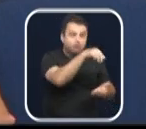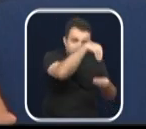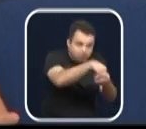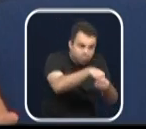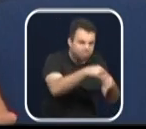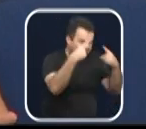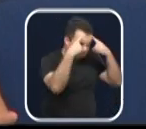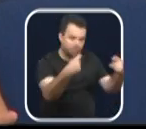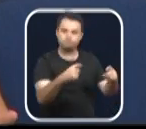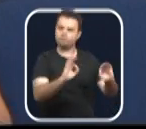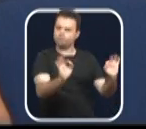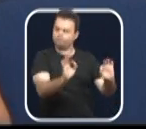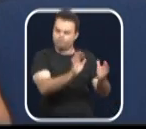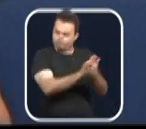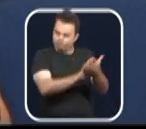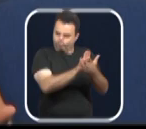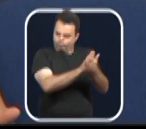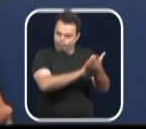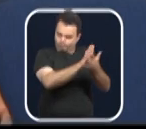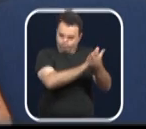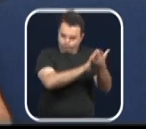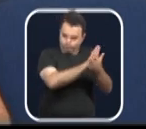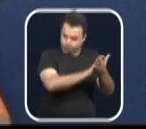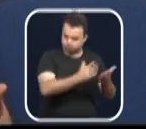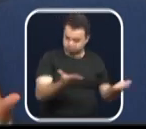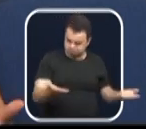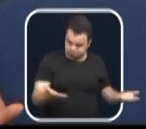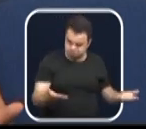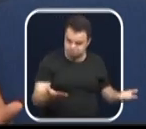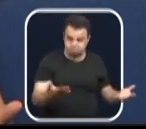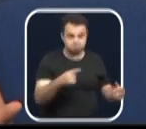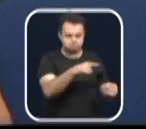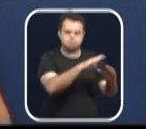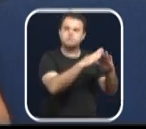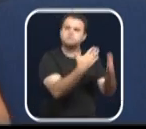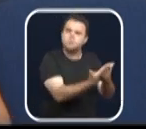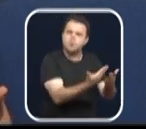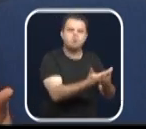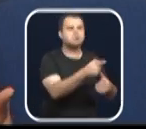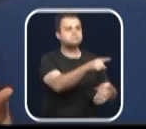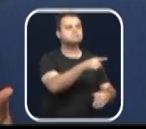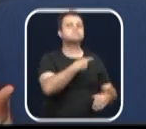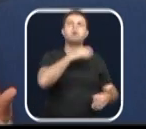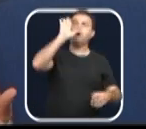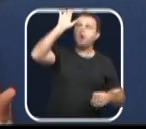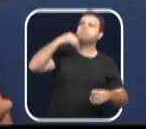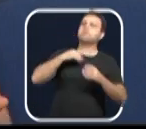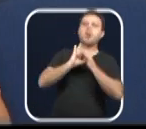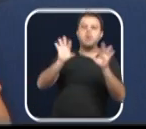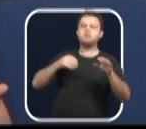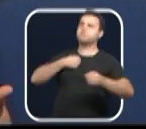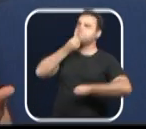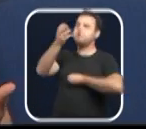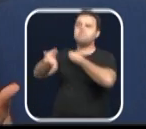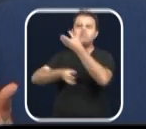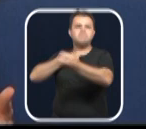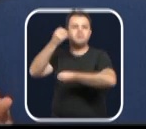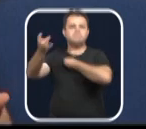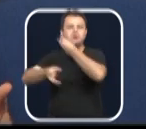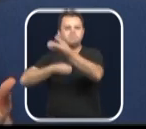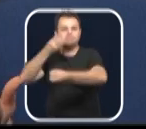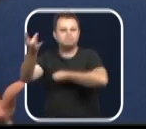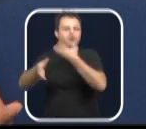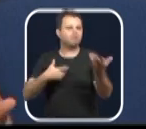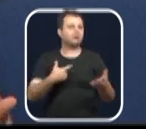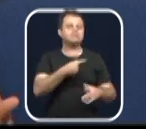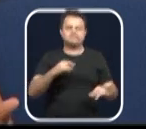vai ocorrer. Um espaço onde você pode falar, você pode levar suas questões, seu sofrimento